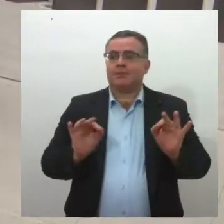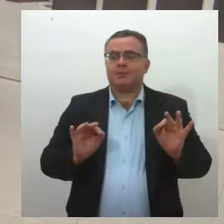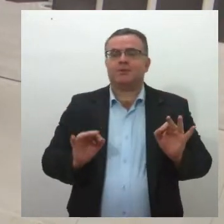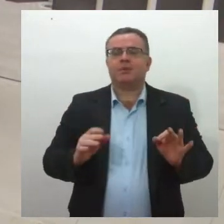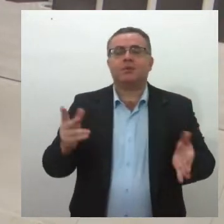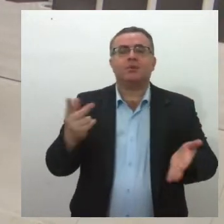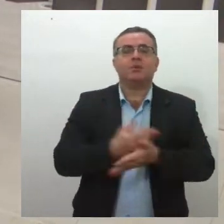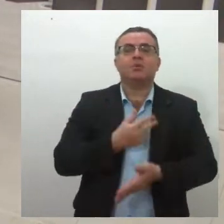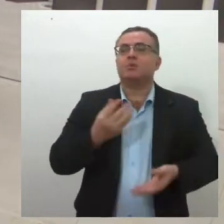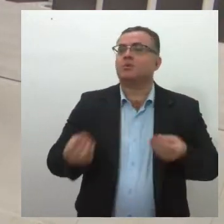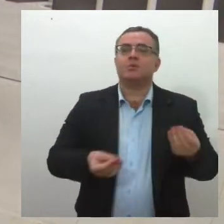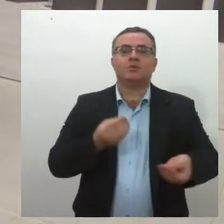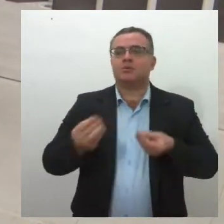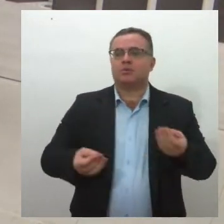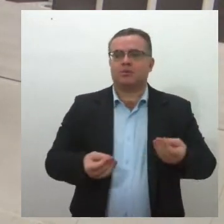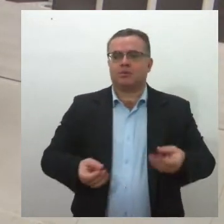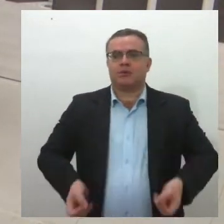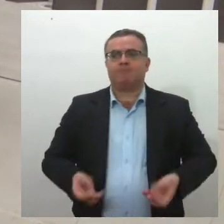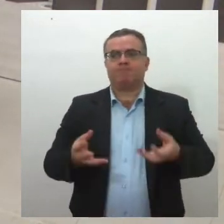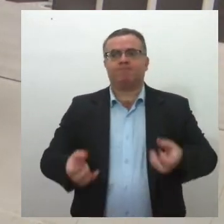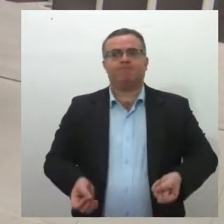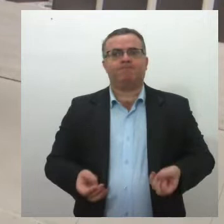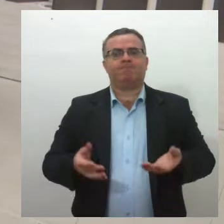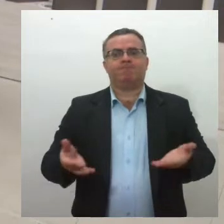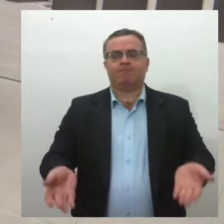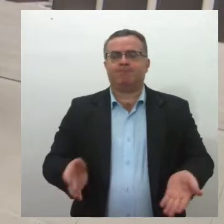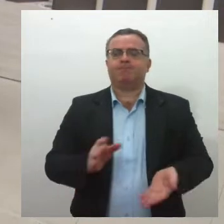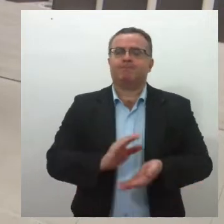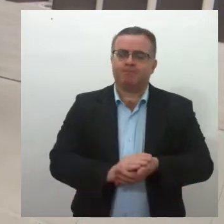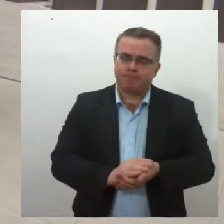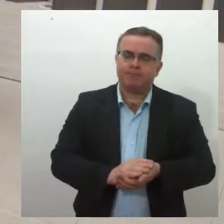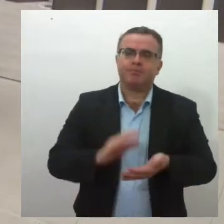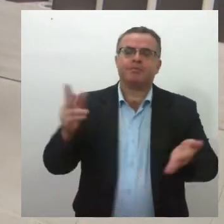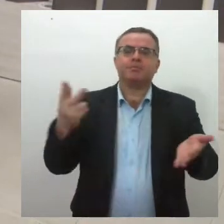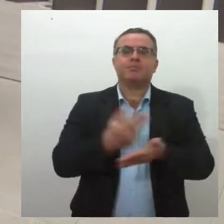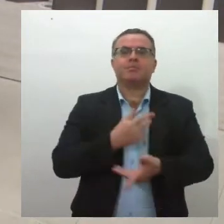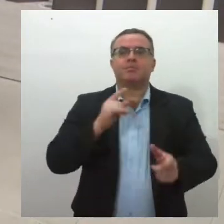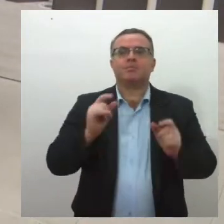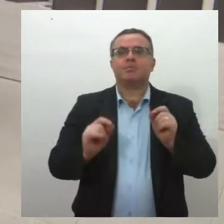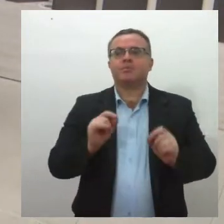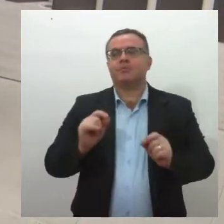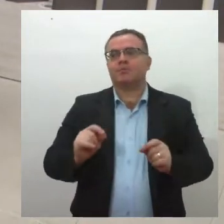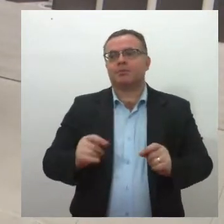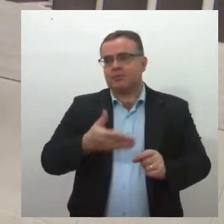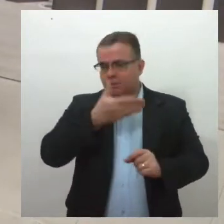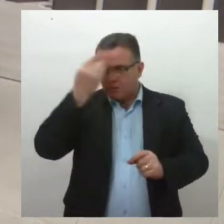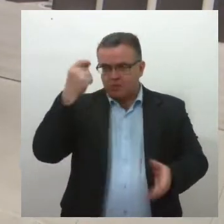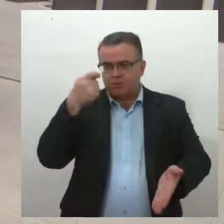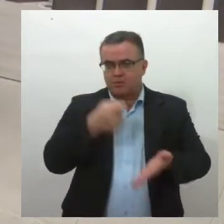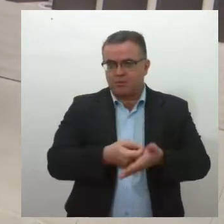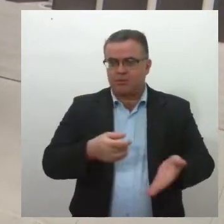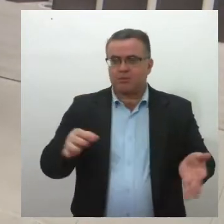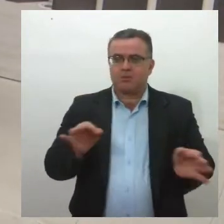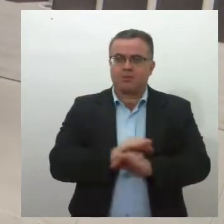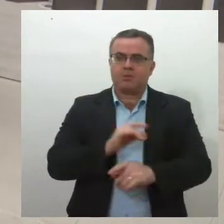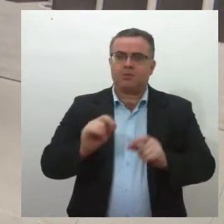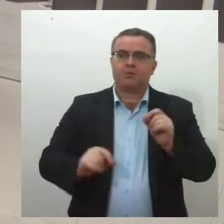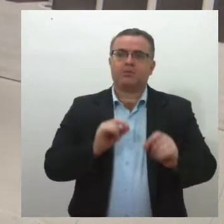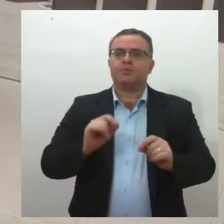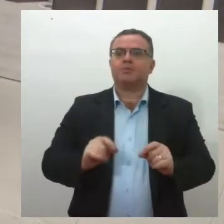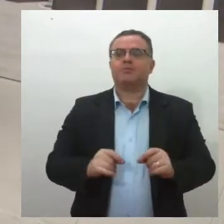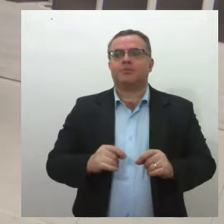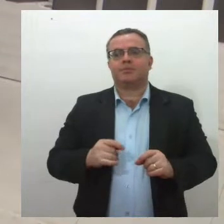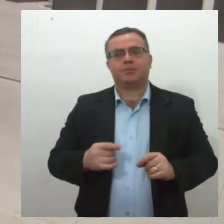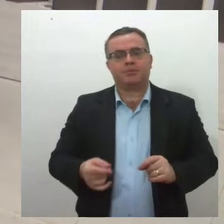tendo gastos desnecessários nesse período. Então, esquecem de pagar as dívidas, né? Aquela dívida que ele tem ali, e acaba usando realmente